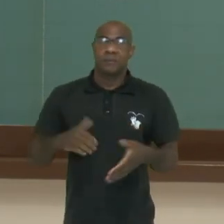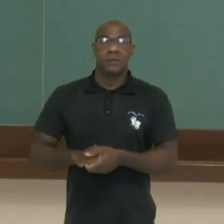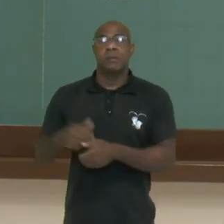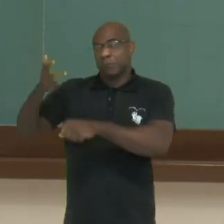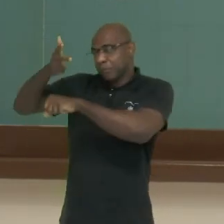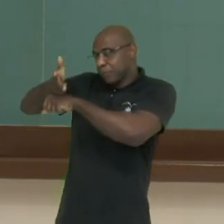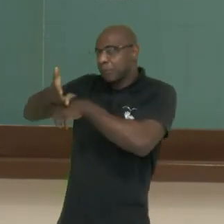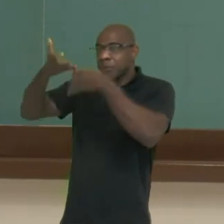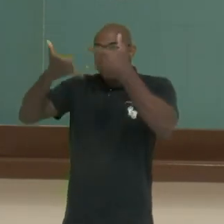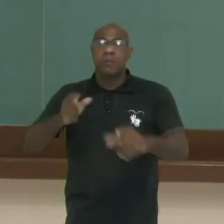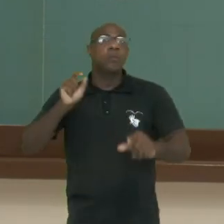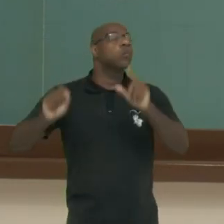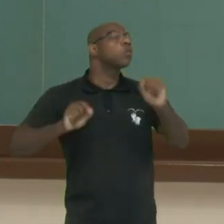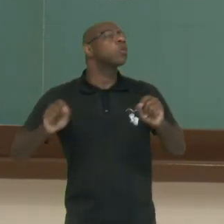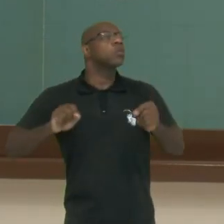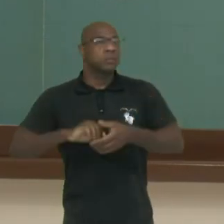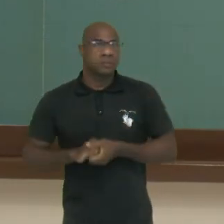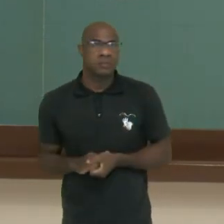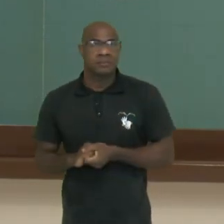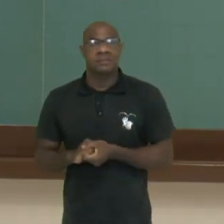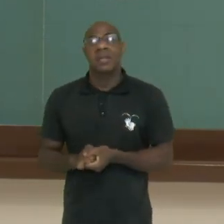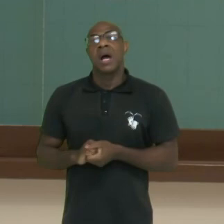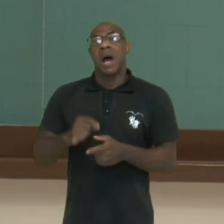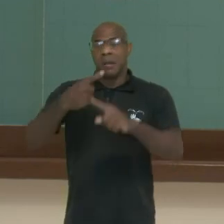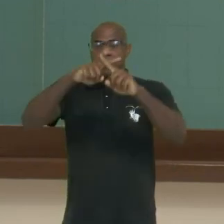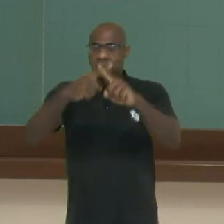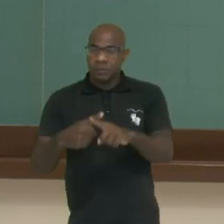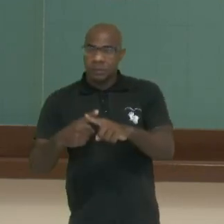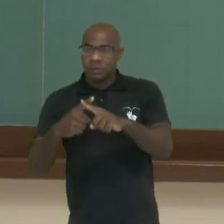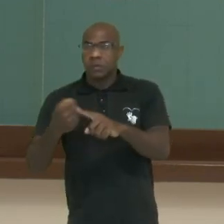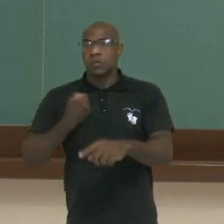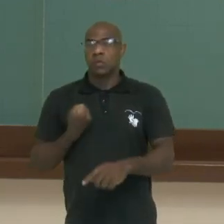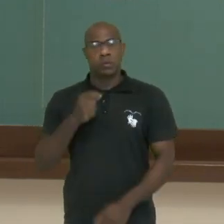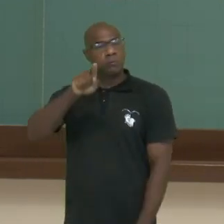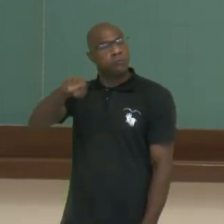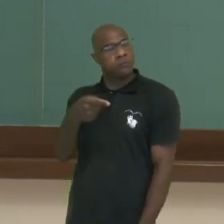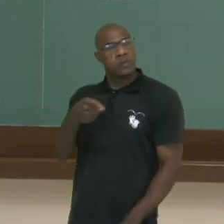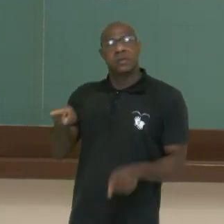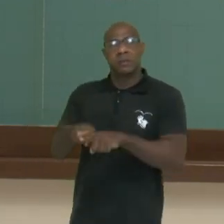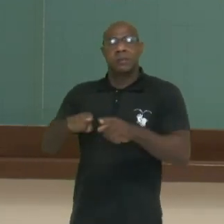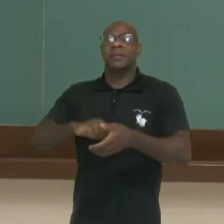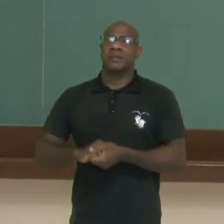nesse vídeo, nós falamos sobre a multiplicação aí dos números decimais,